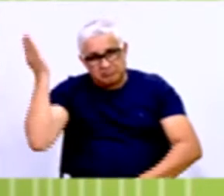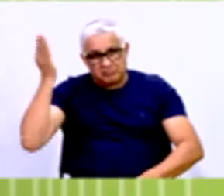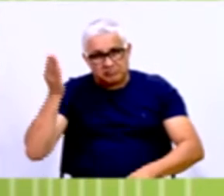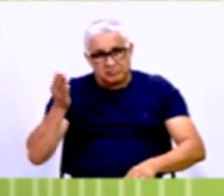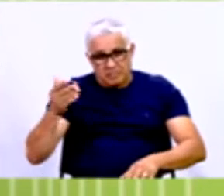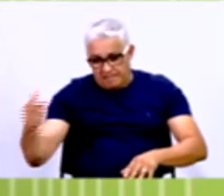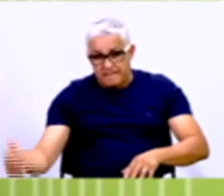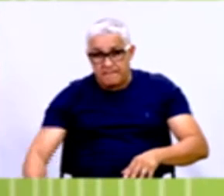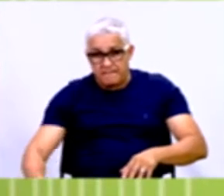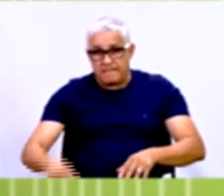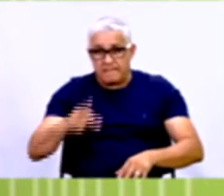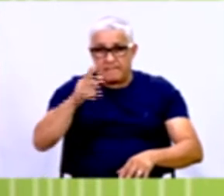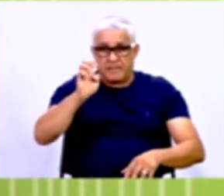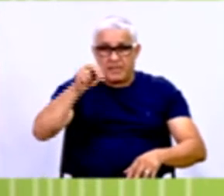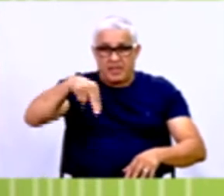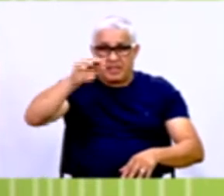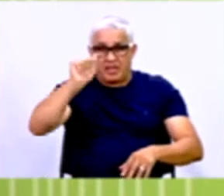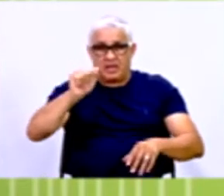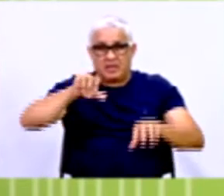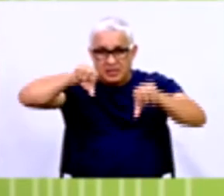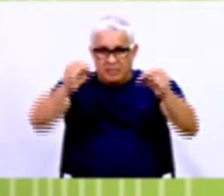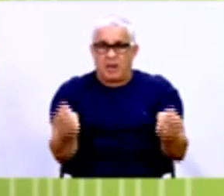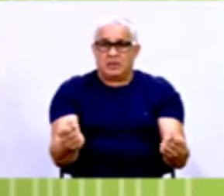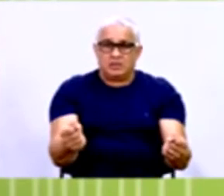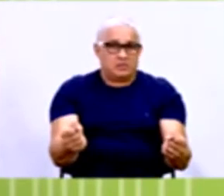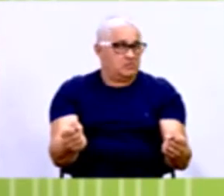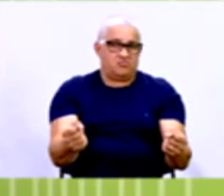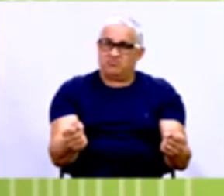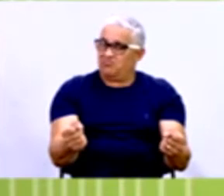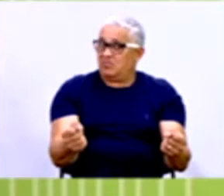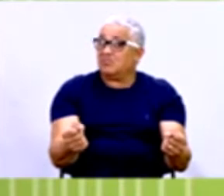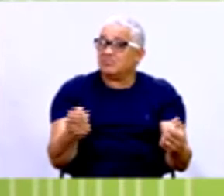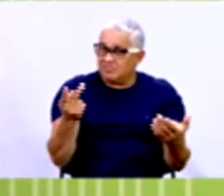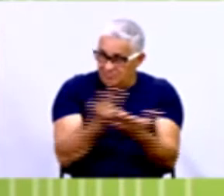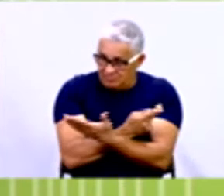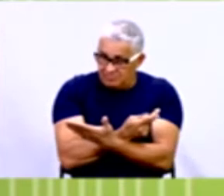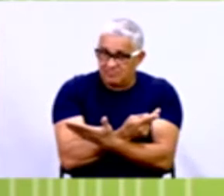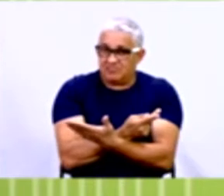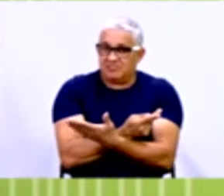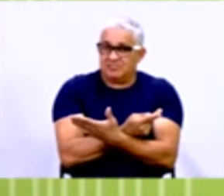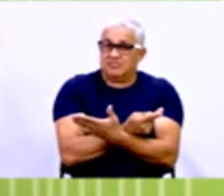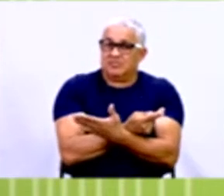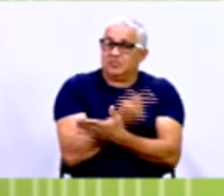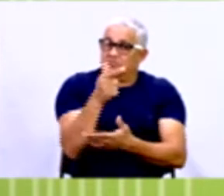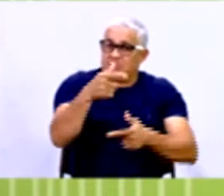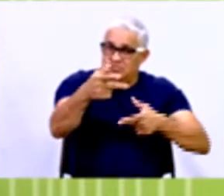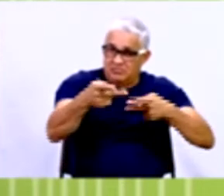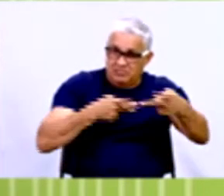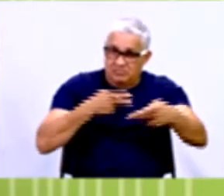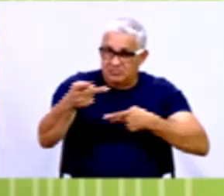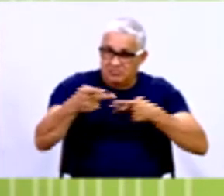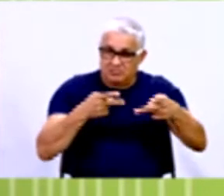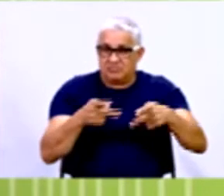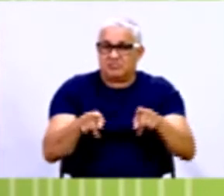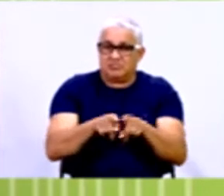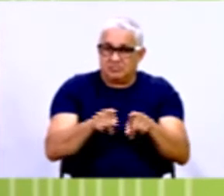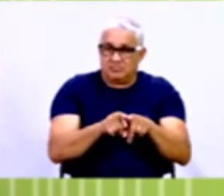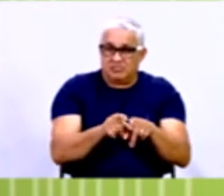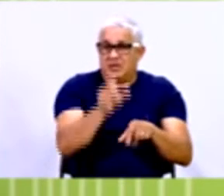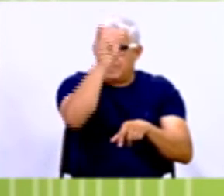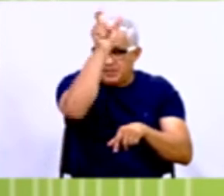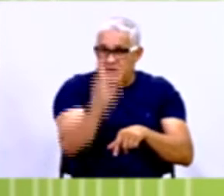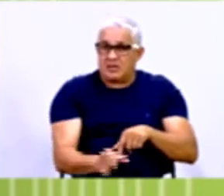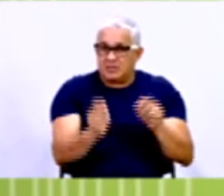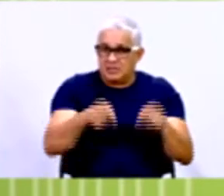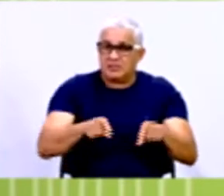acontece, de maneira alguma, né? Então é algo que não foi planejado e que causa um dano, ou no indivíduo, ou